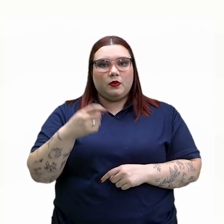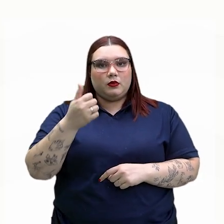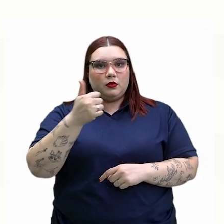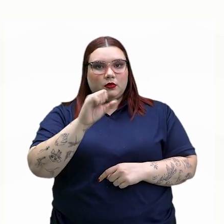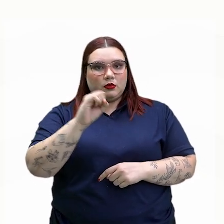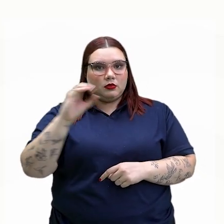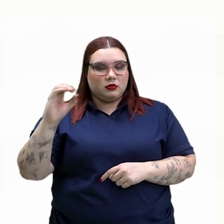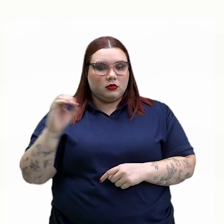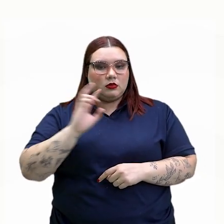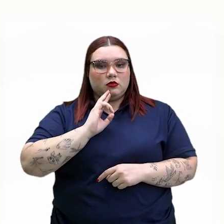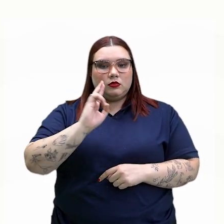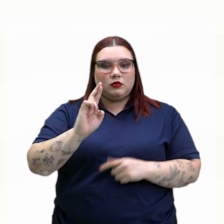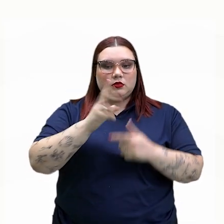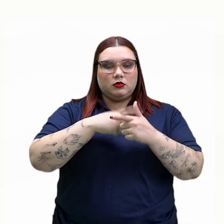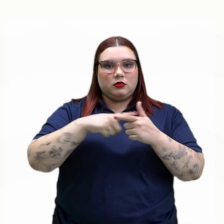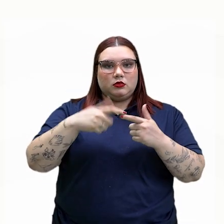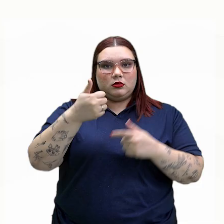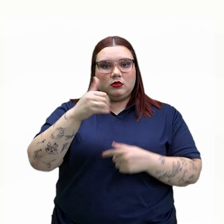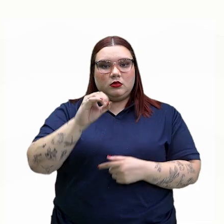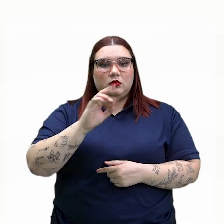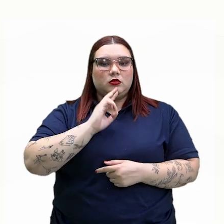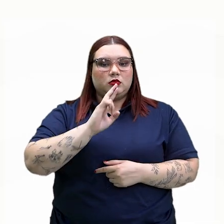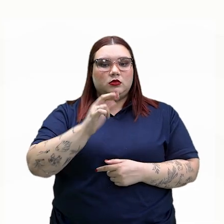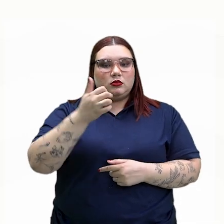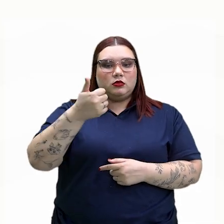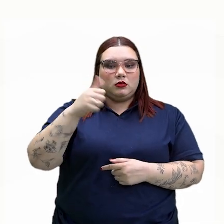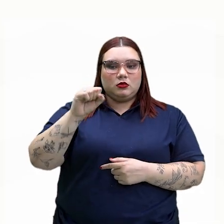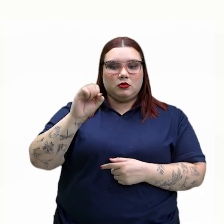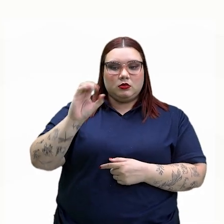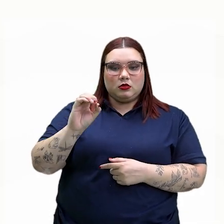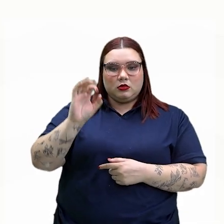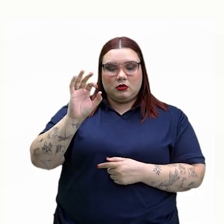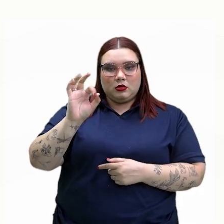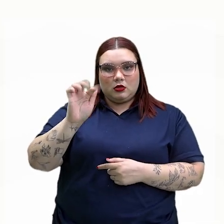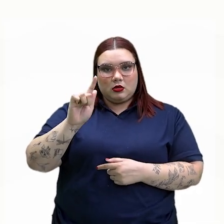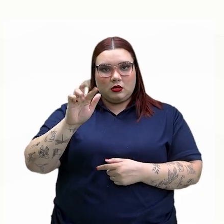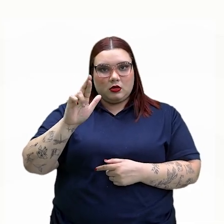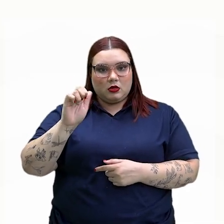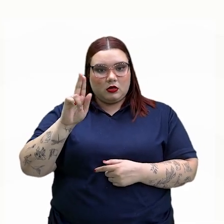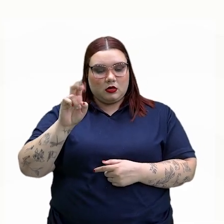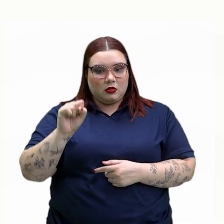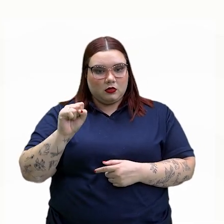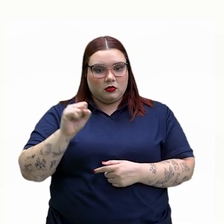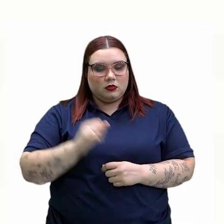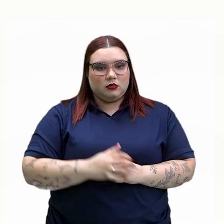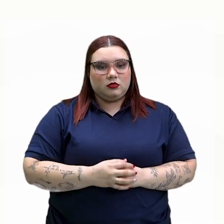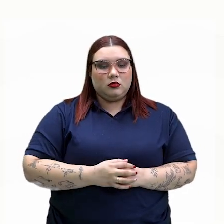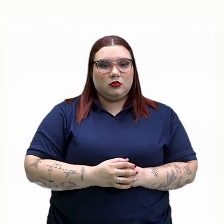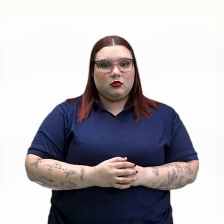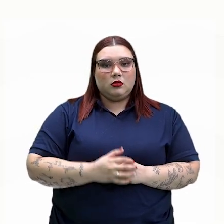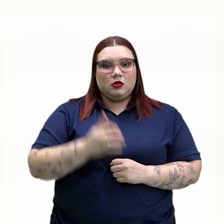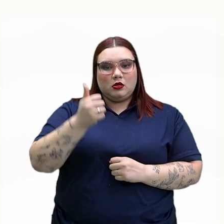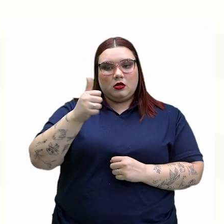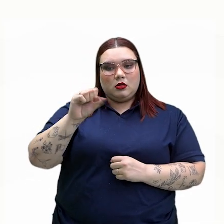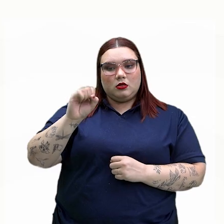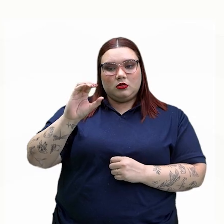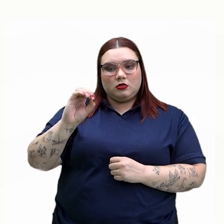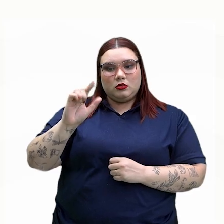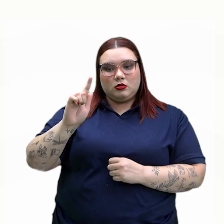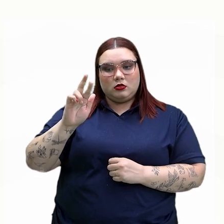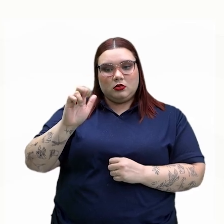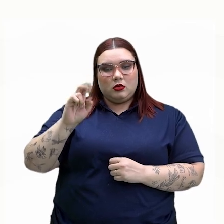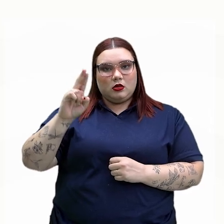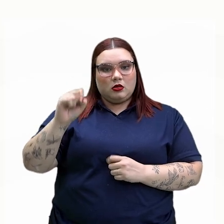dá 1.800. Dividido por 10 dá 180 graus. Ou seja, 180